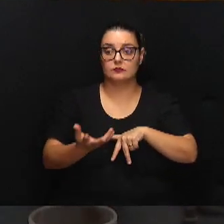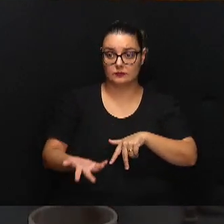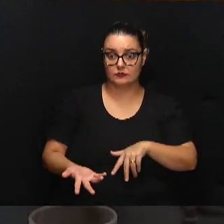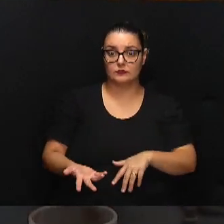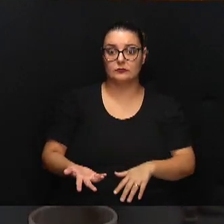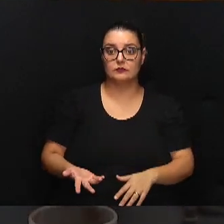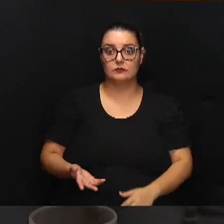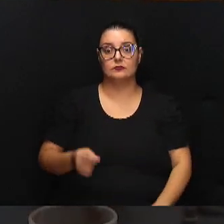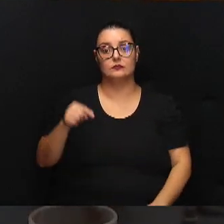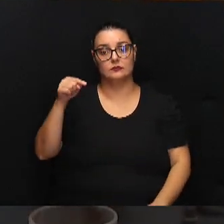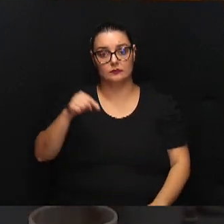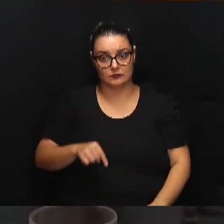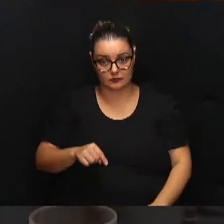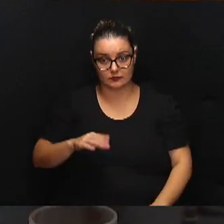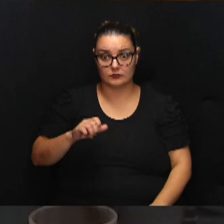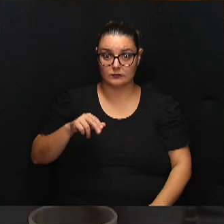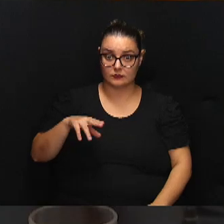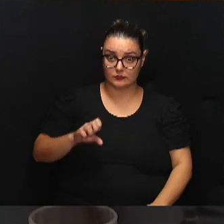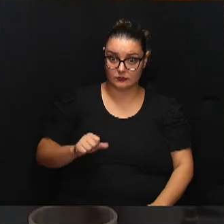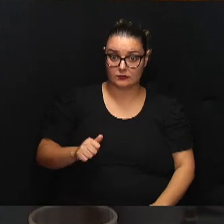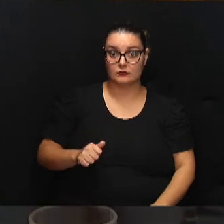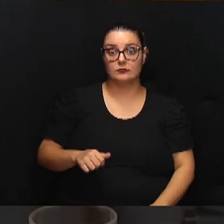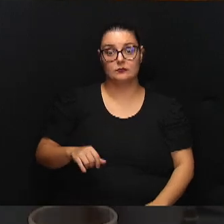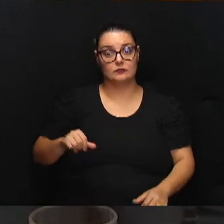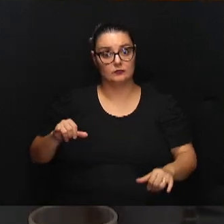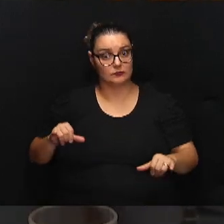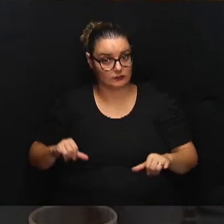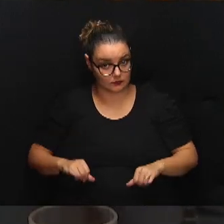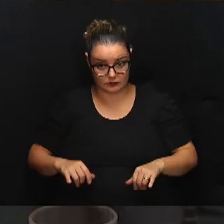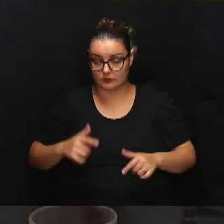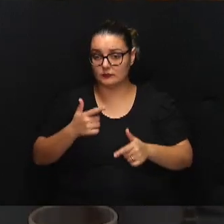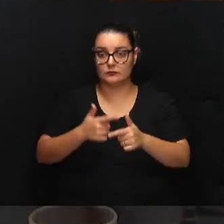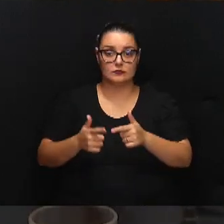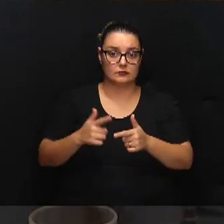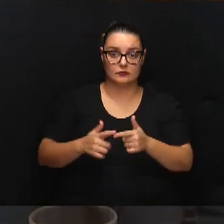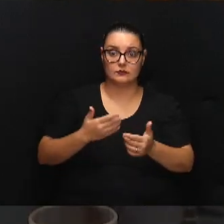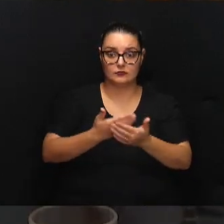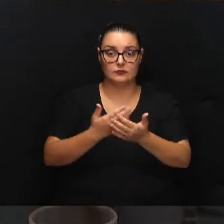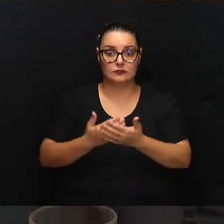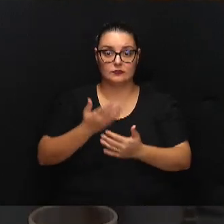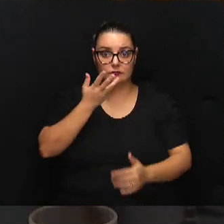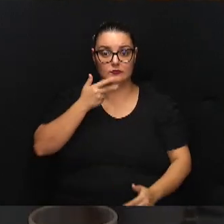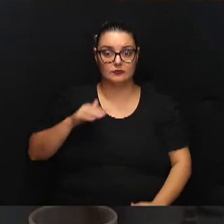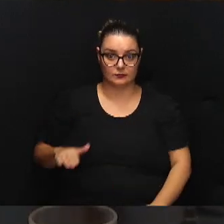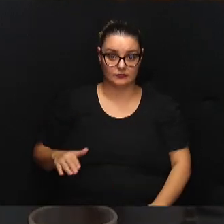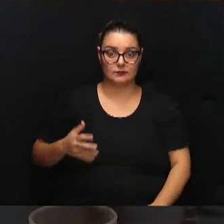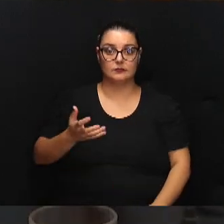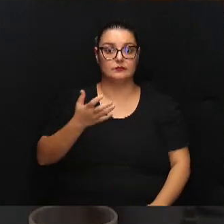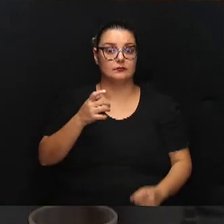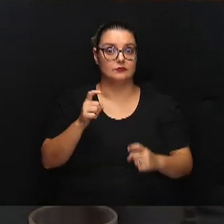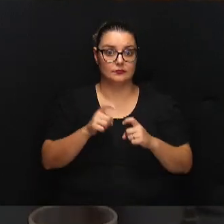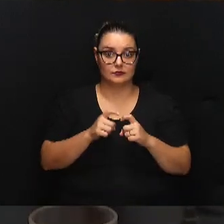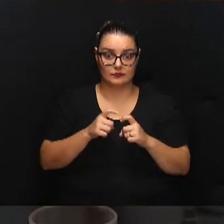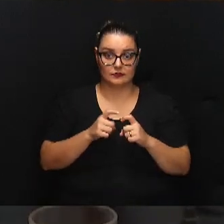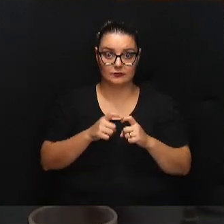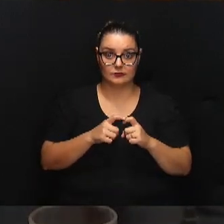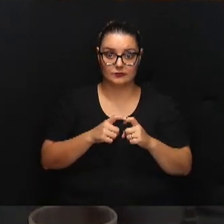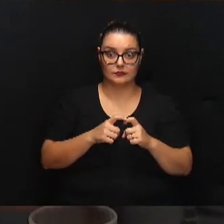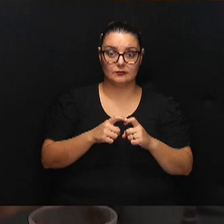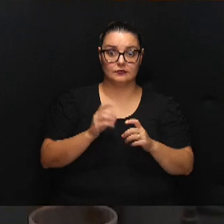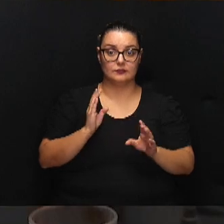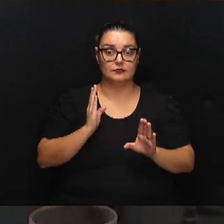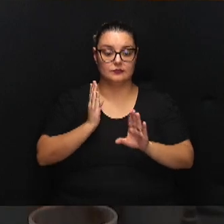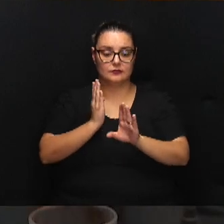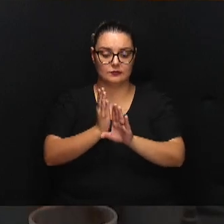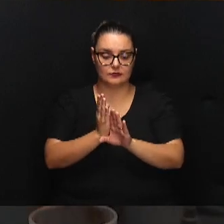para essa causa, para essa dor, estudar. Eu sempre quis, eu falava quando eu era pequena que eu queria ser médica e que eu ia descobrir, eu